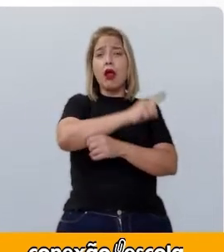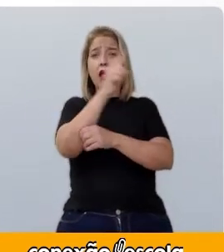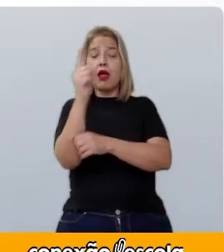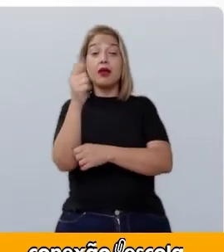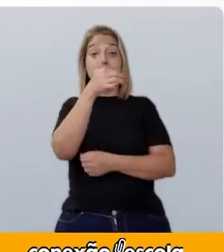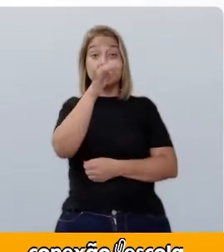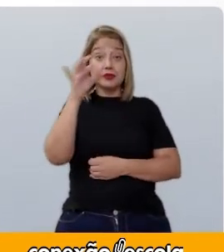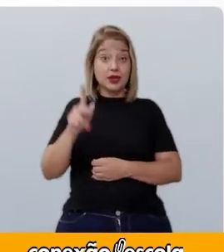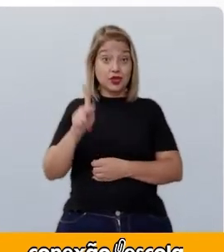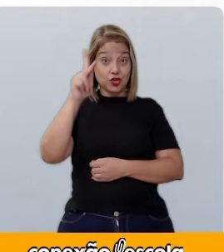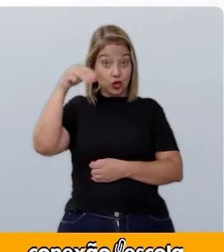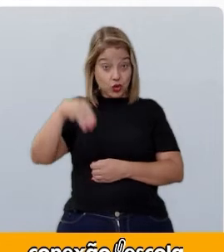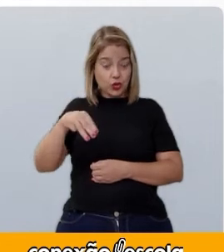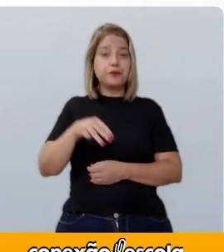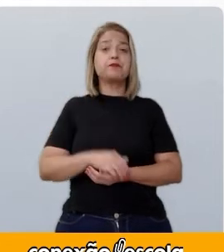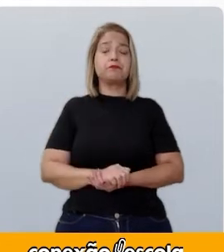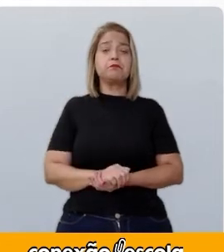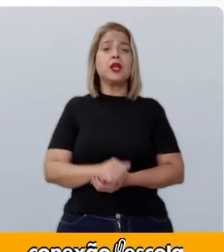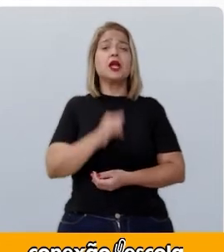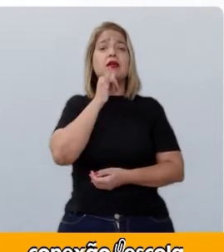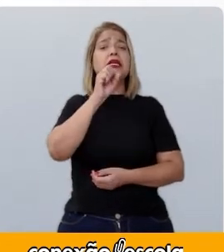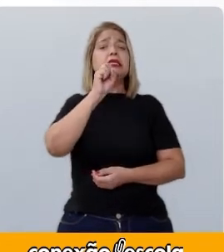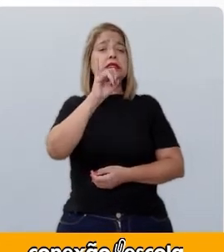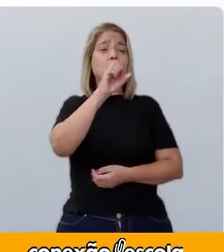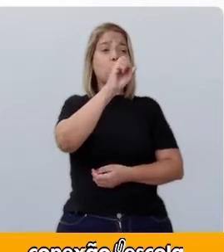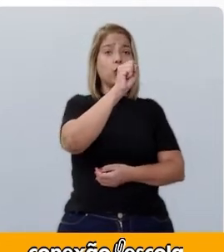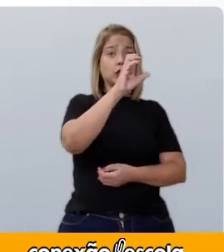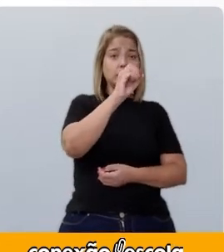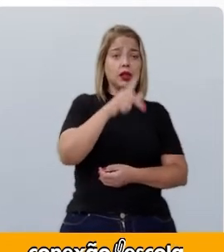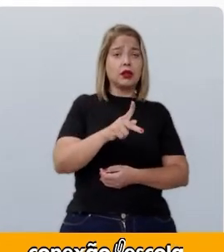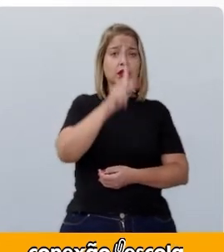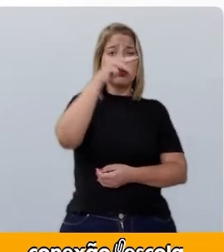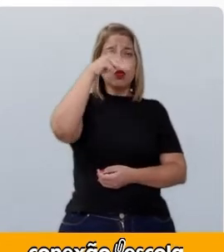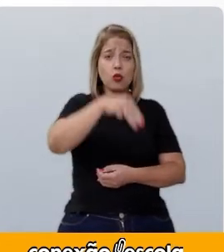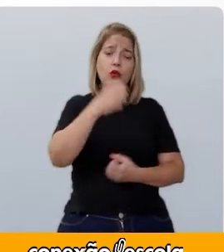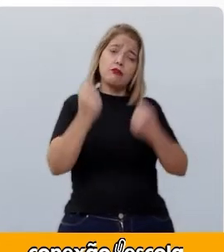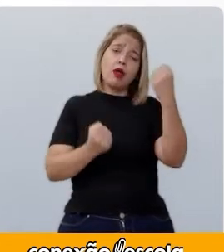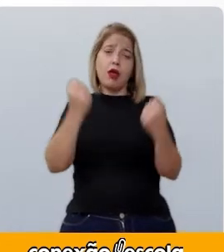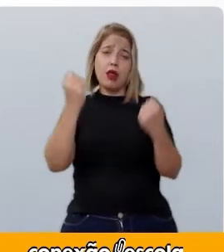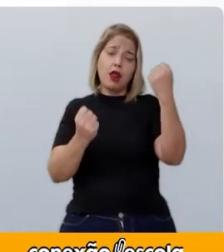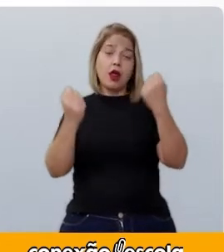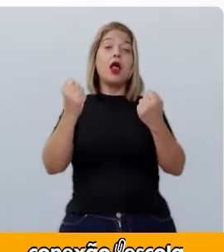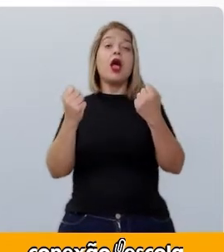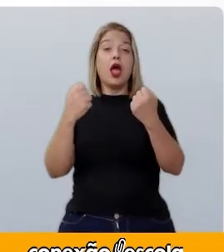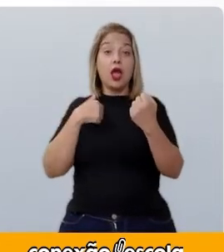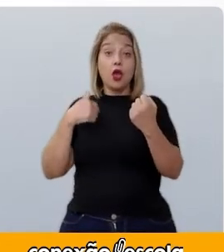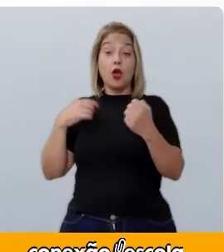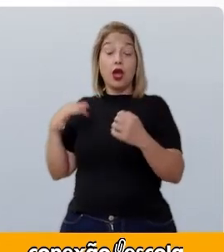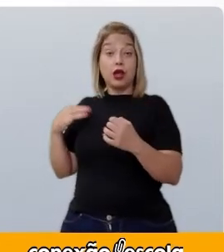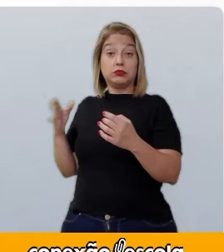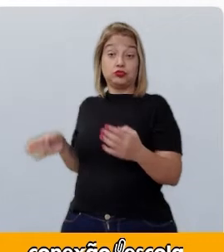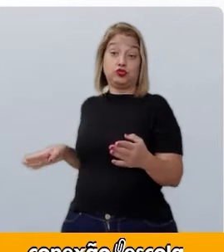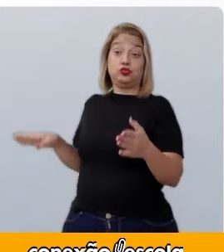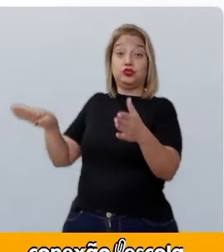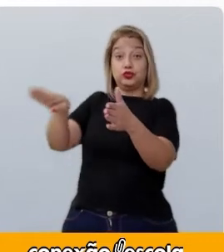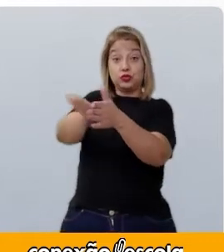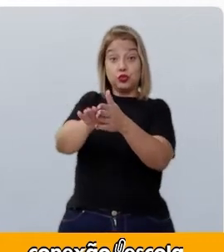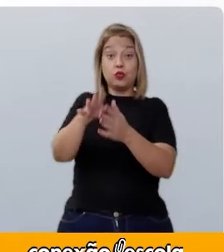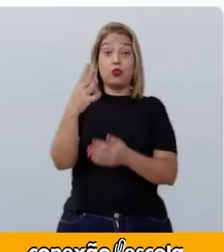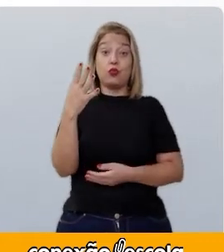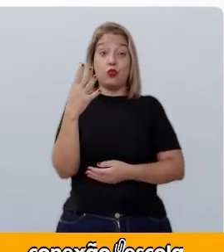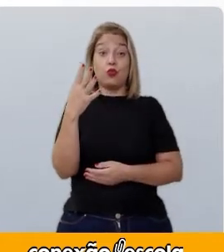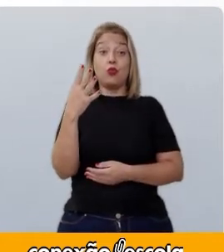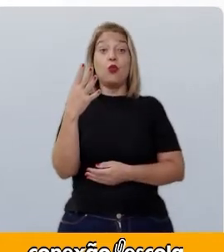a velocidade fosse de apenas 80 km por hora, o mesmo percurso seria feito em 50